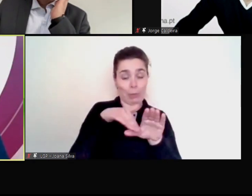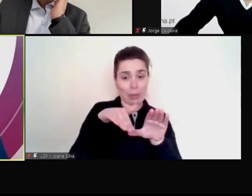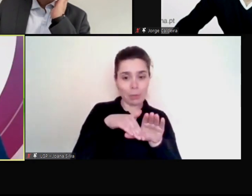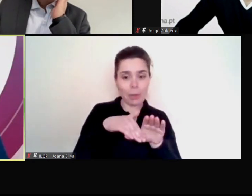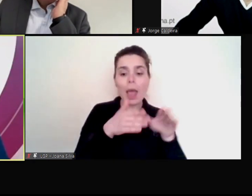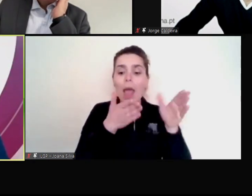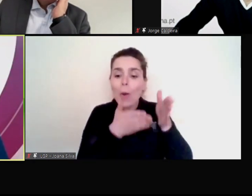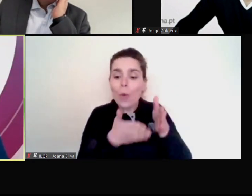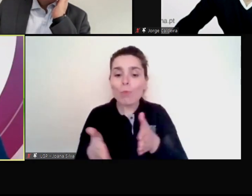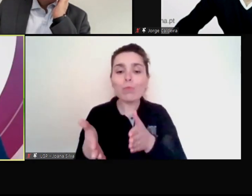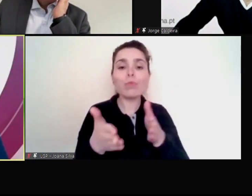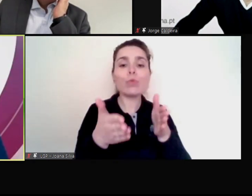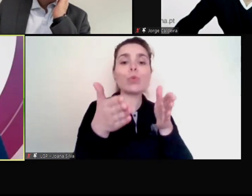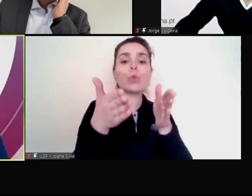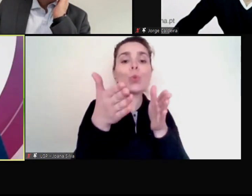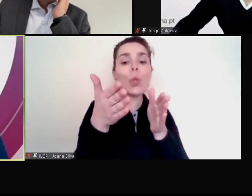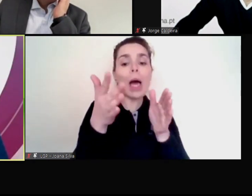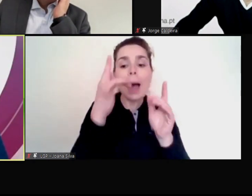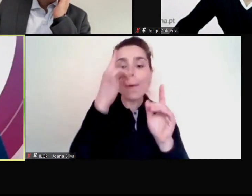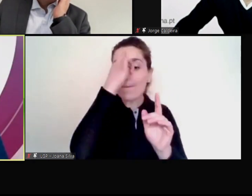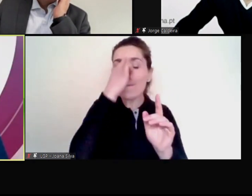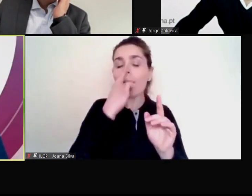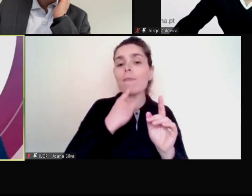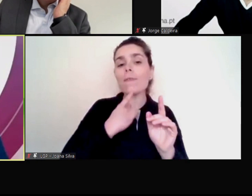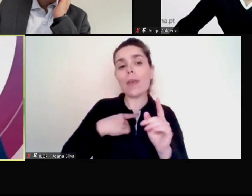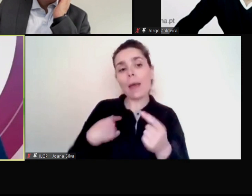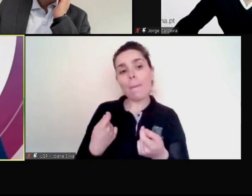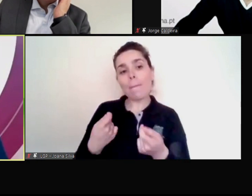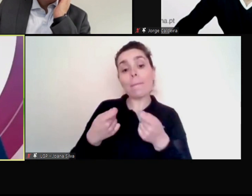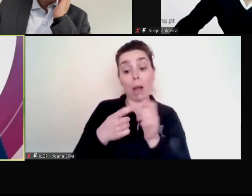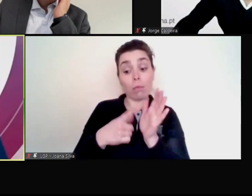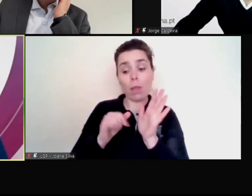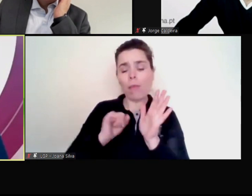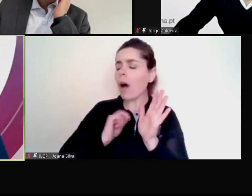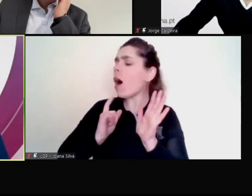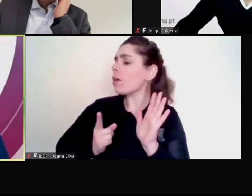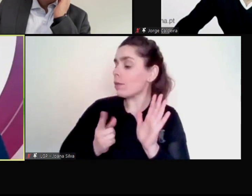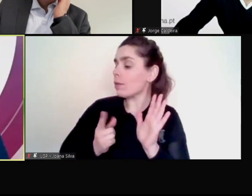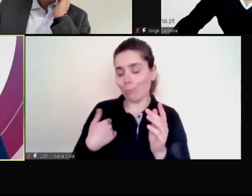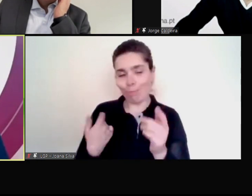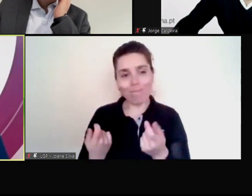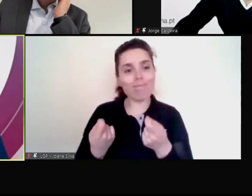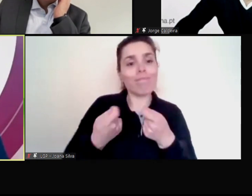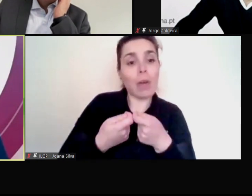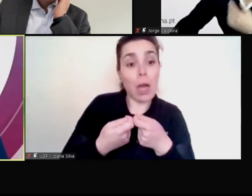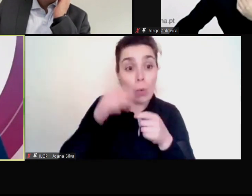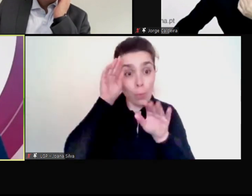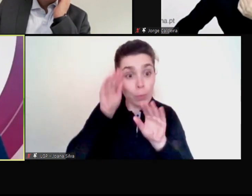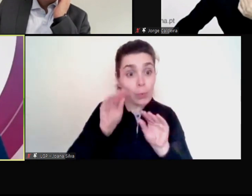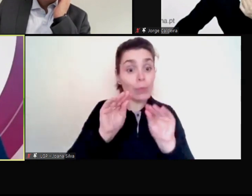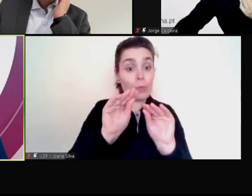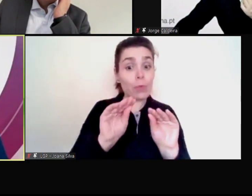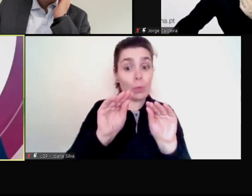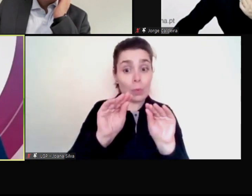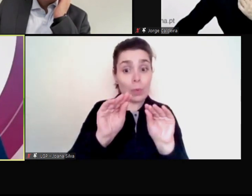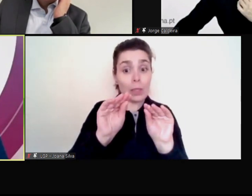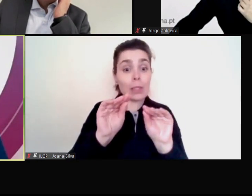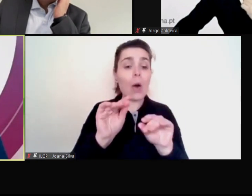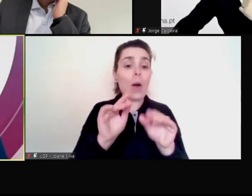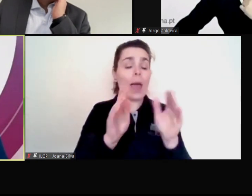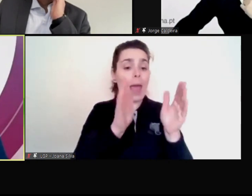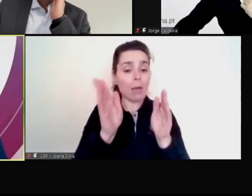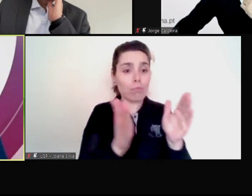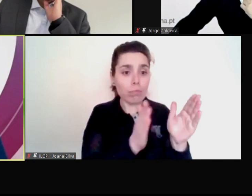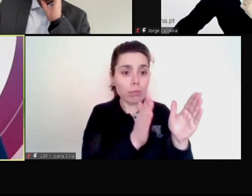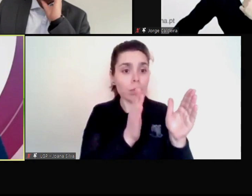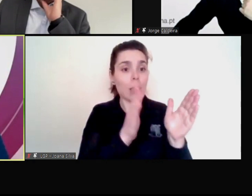percursos formativos personalizados, adaptados às suas necessidades, porque a formação é oferecida em curtos blocos, em